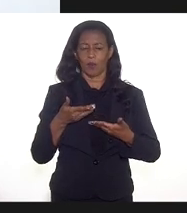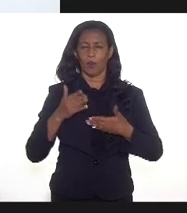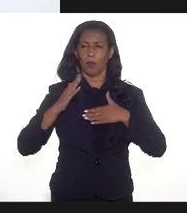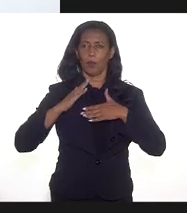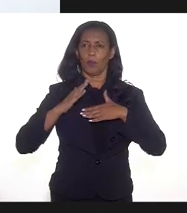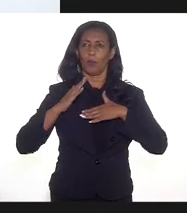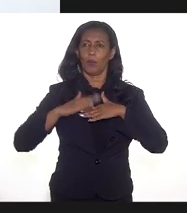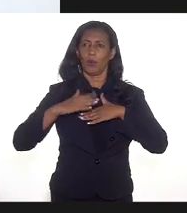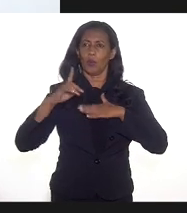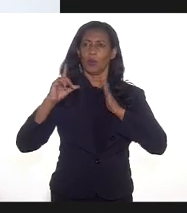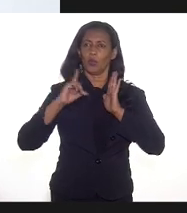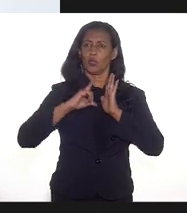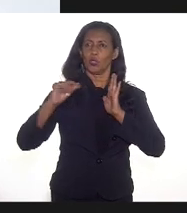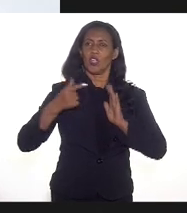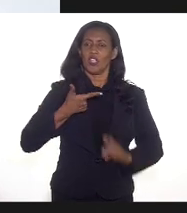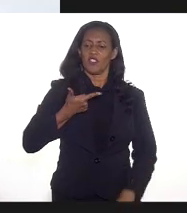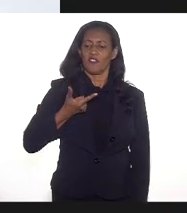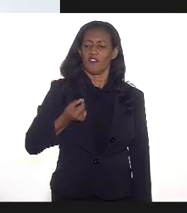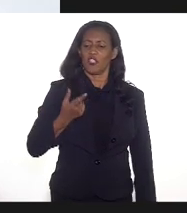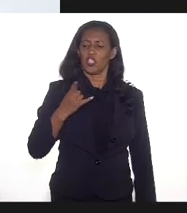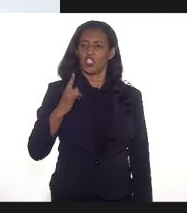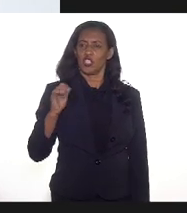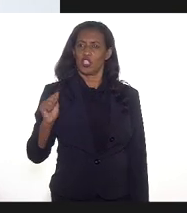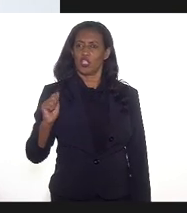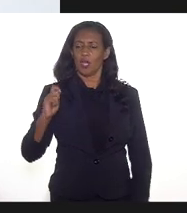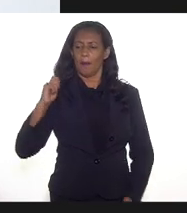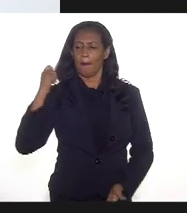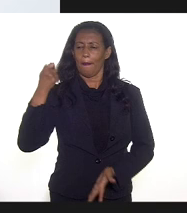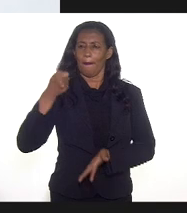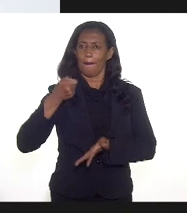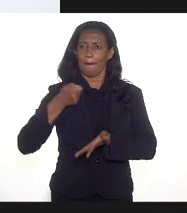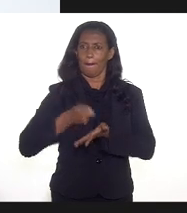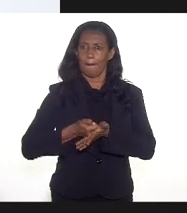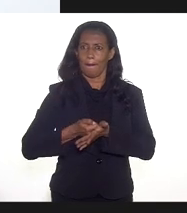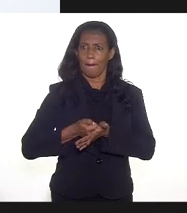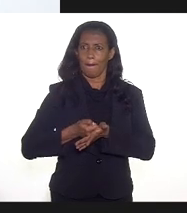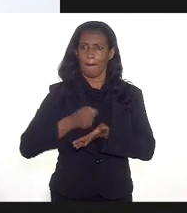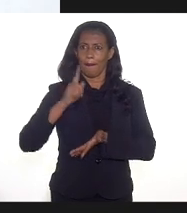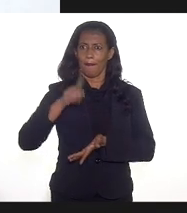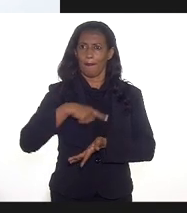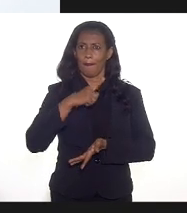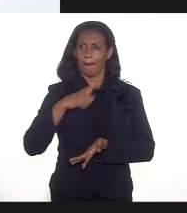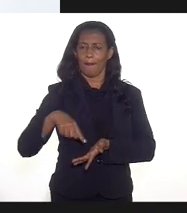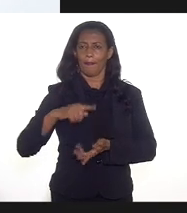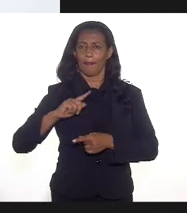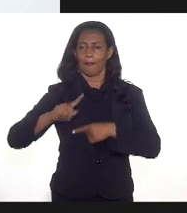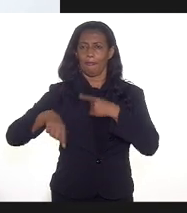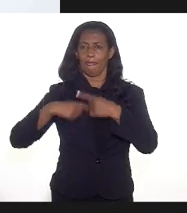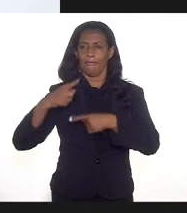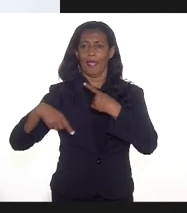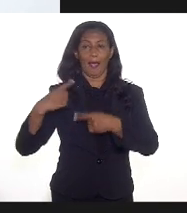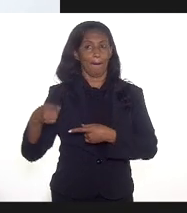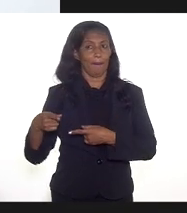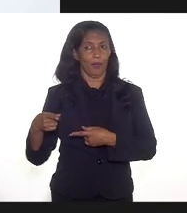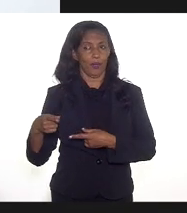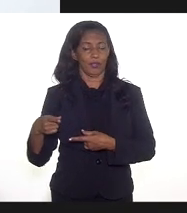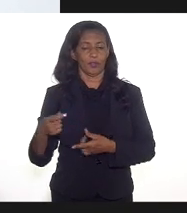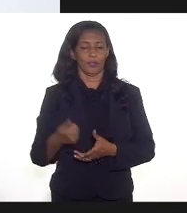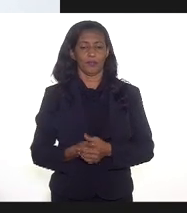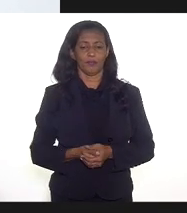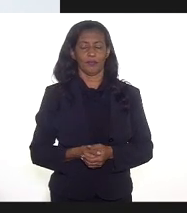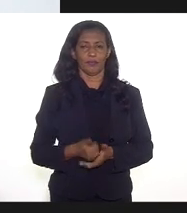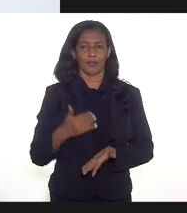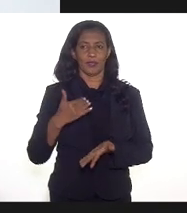em 20 dias, sob pena de bloqueio de pagamento após o recebimento de um e-mail originário